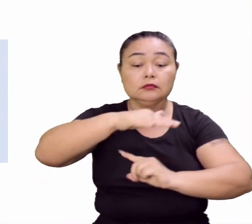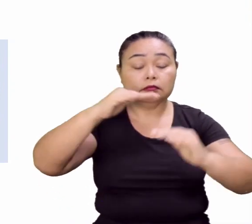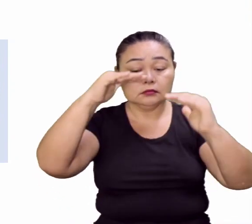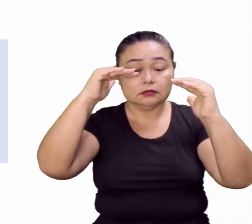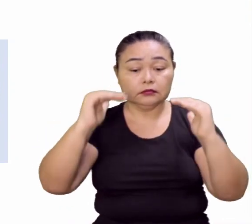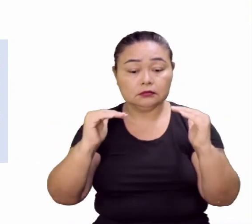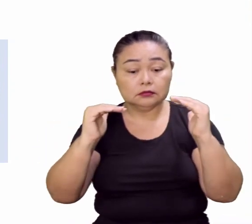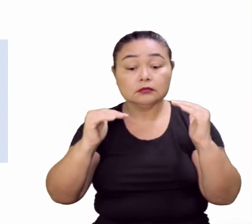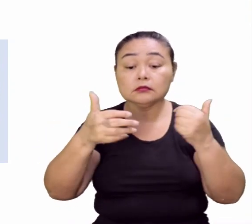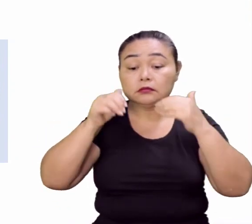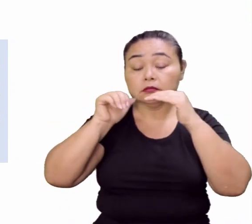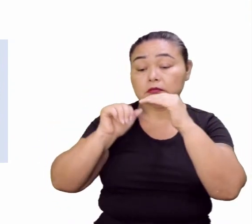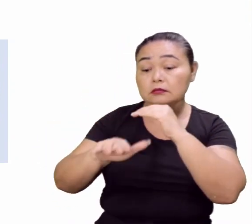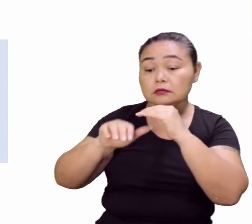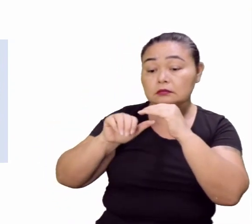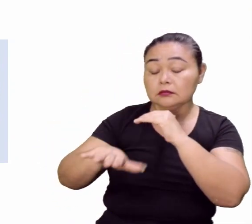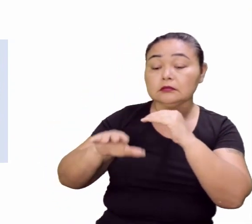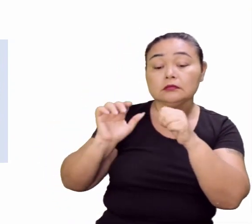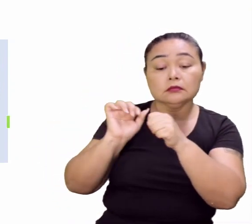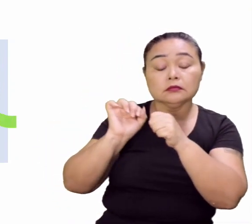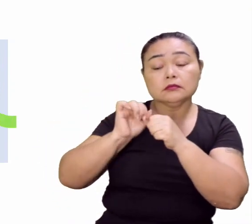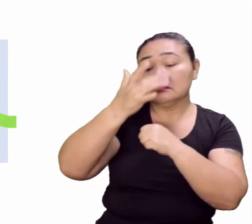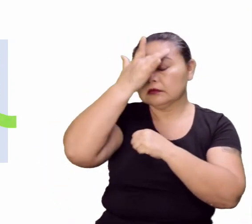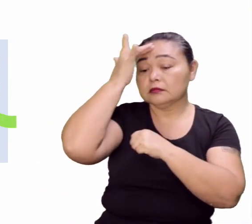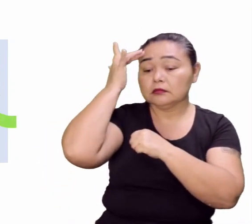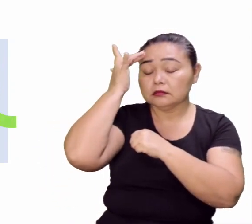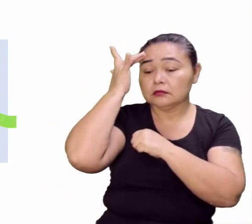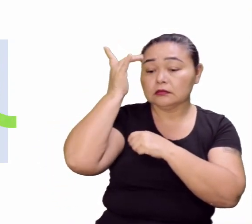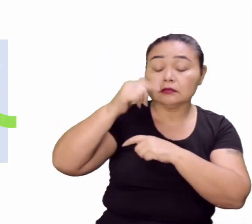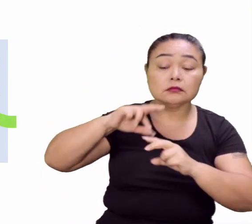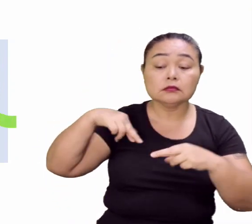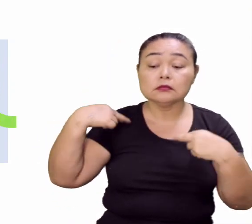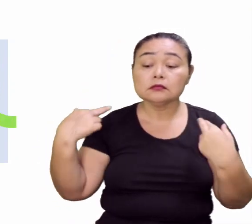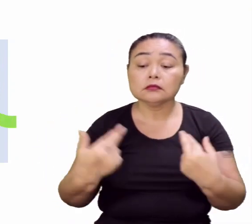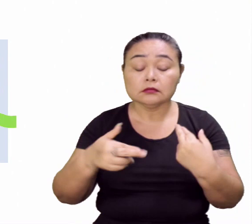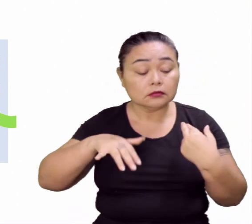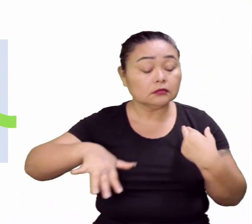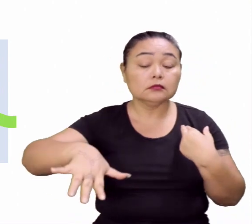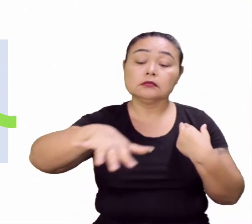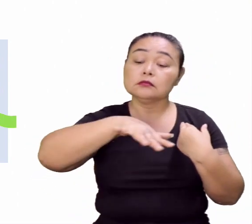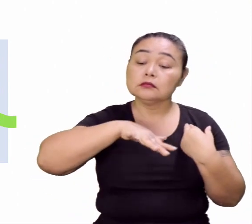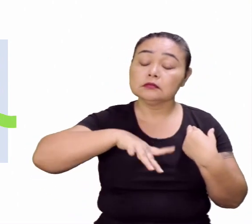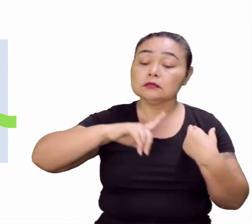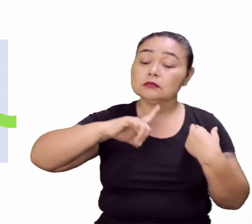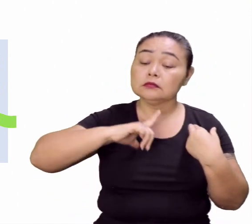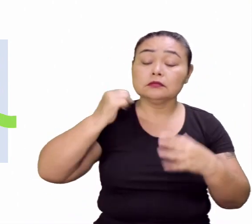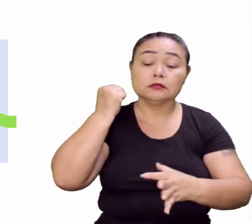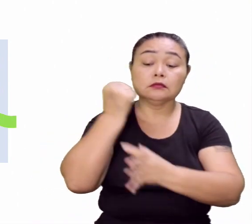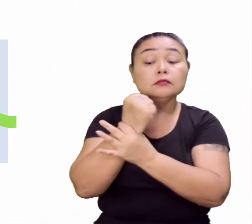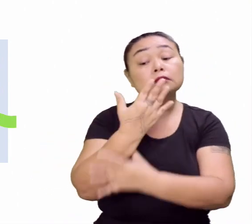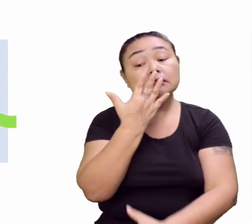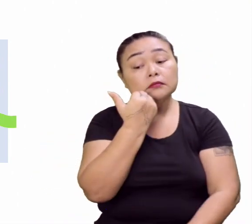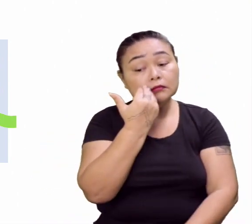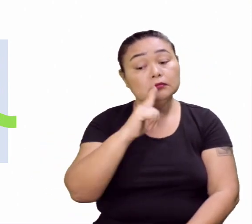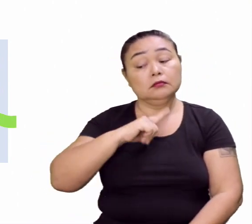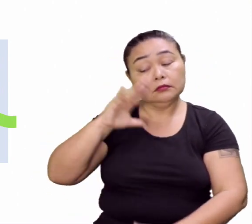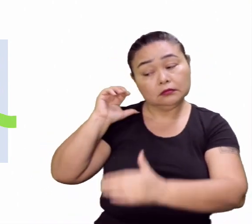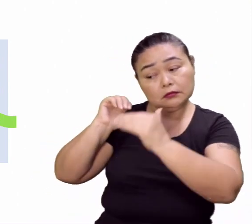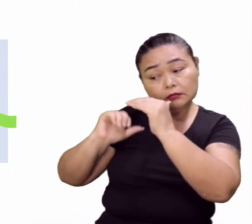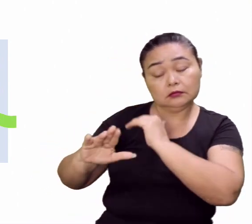alimentos constantes. Então, aquelas pessoas que estavam reunidas naquele espaço tinham a garantia de alimento.